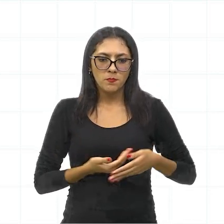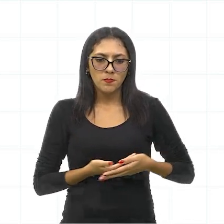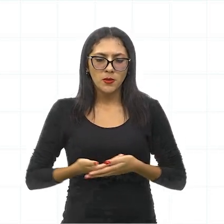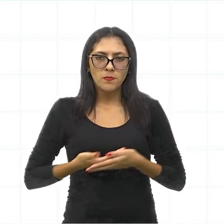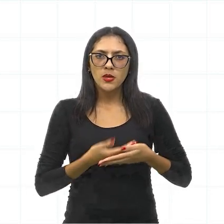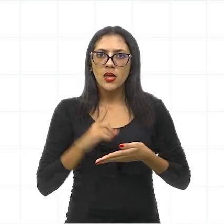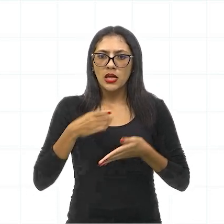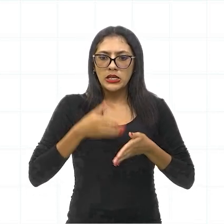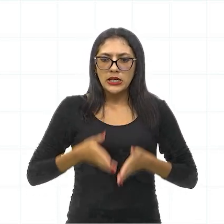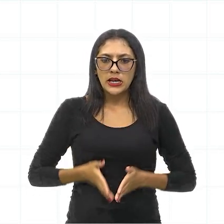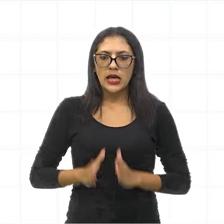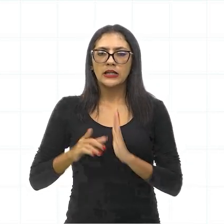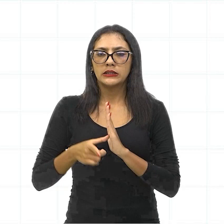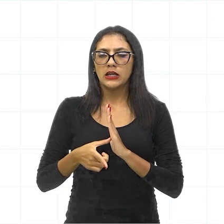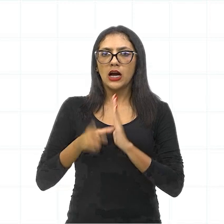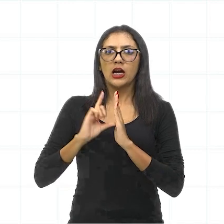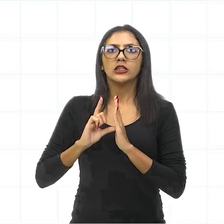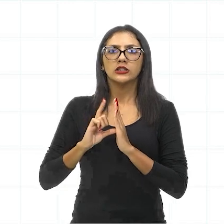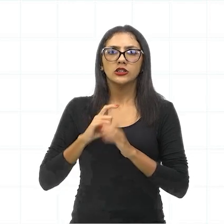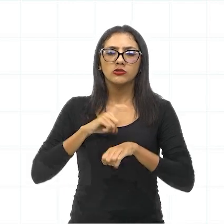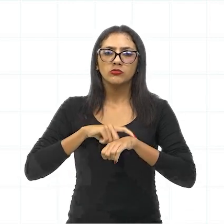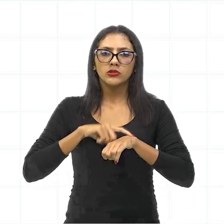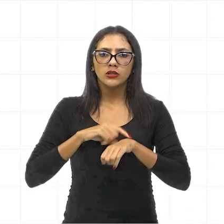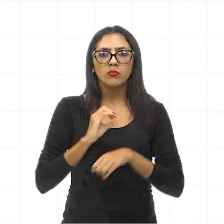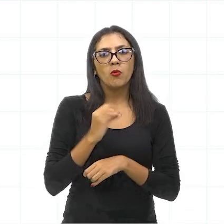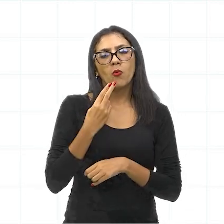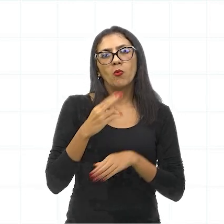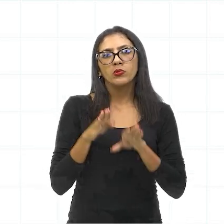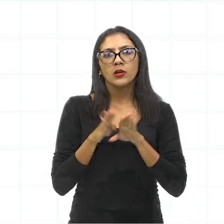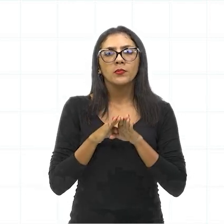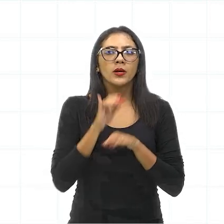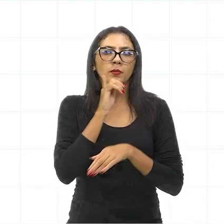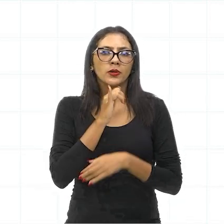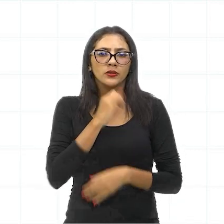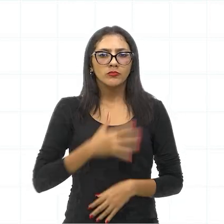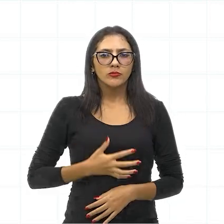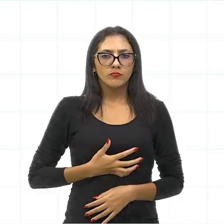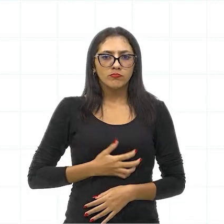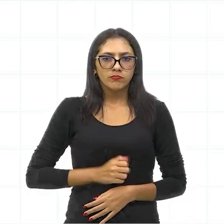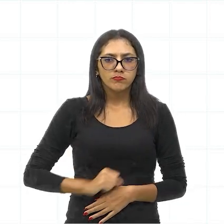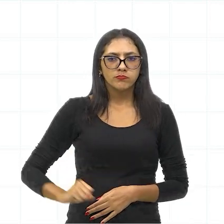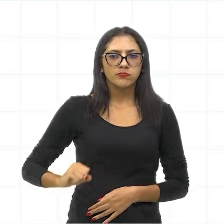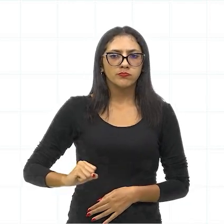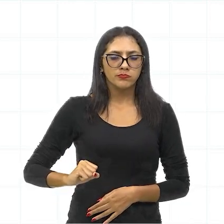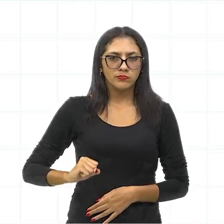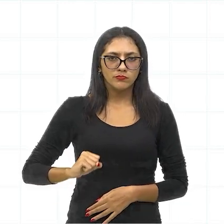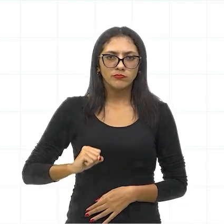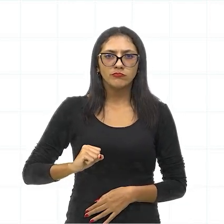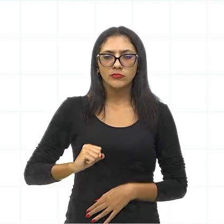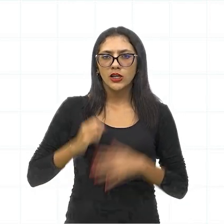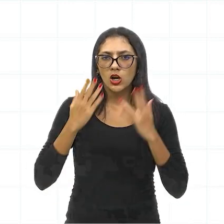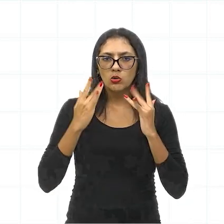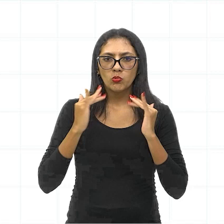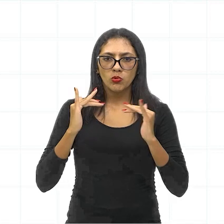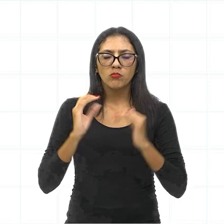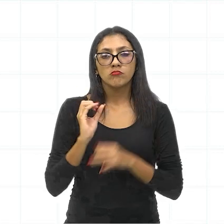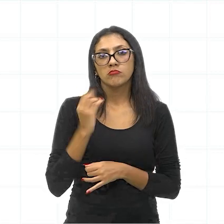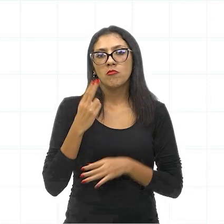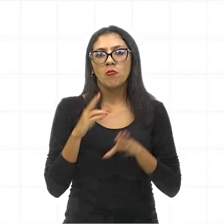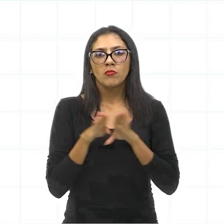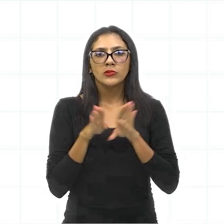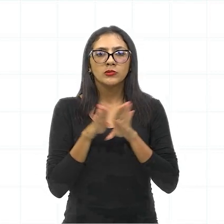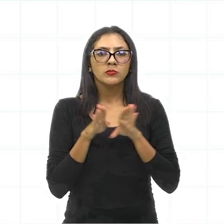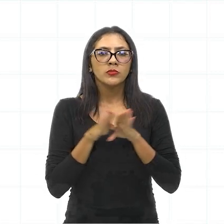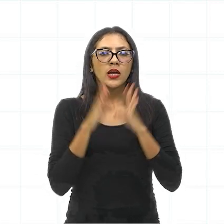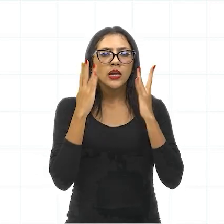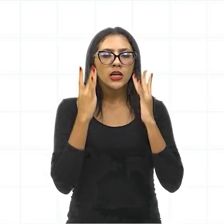né, antes do tempo. Podem acontecer abortos naturais, a perda ali da gestação. E riscos à saúde como